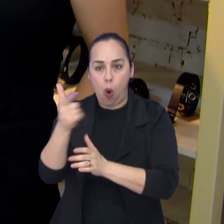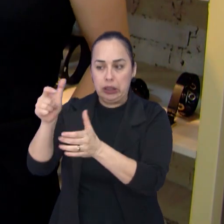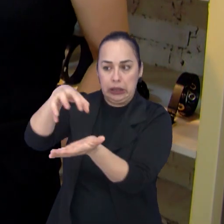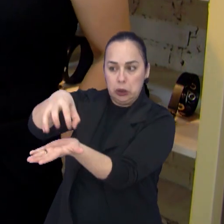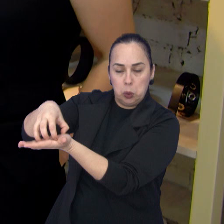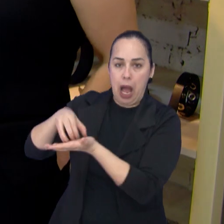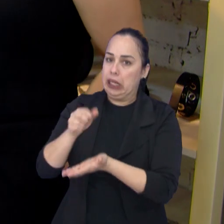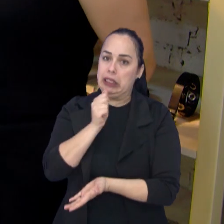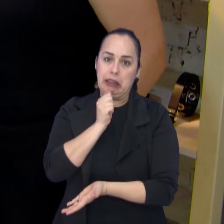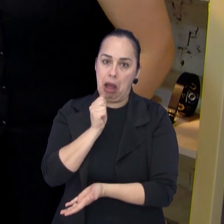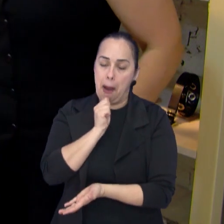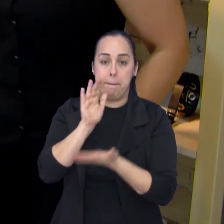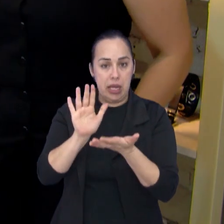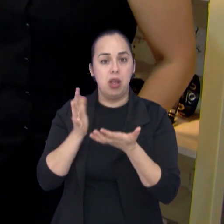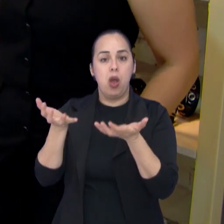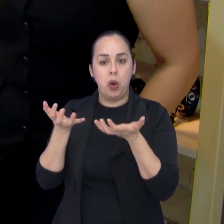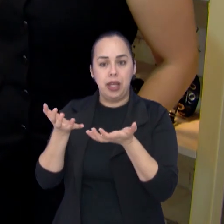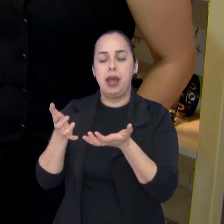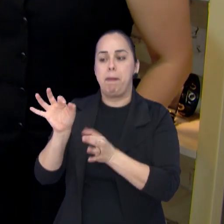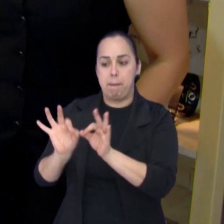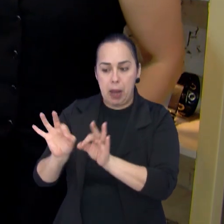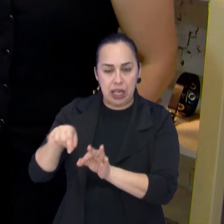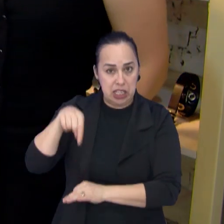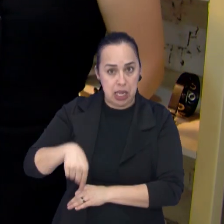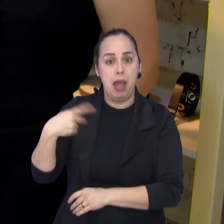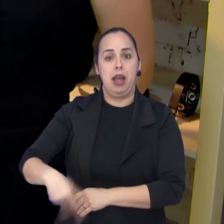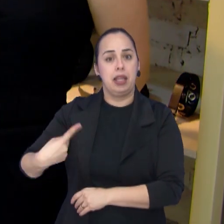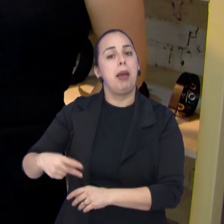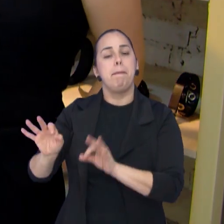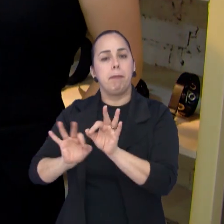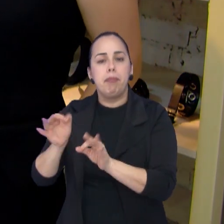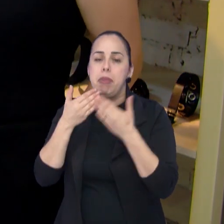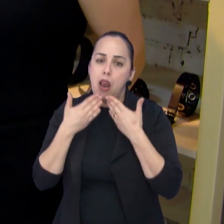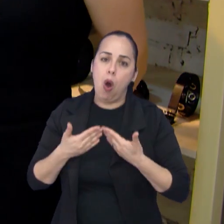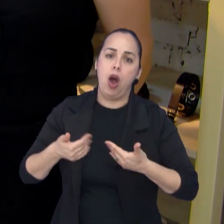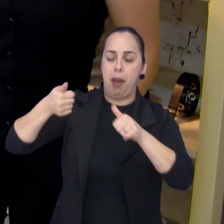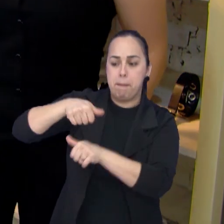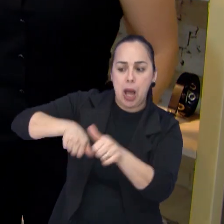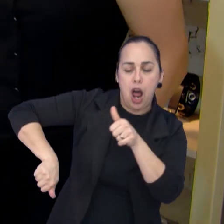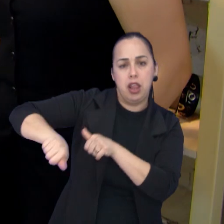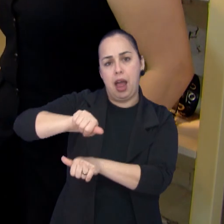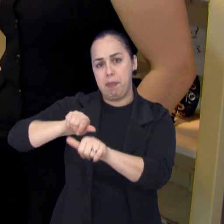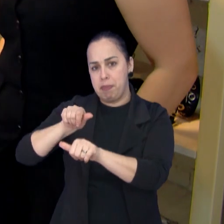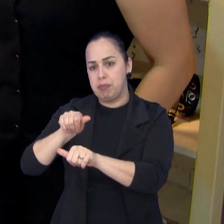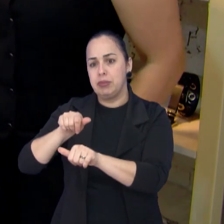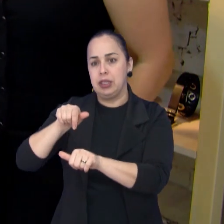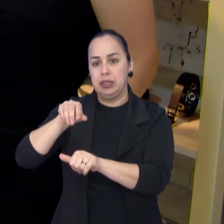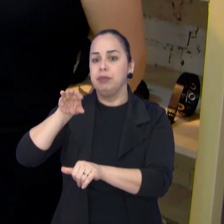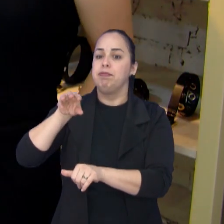né? Mas eu quero melhorar o design da loja, mudar algumas coisas para melhorias mesmo, tanto